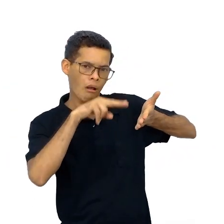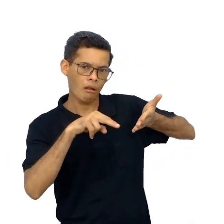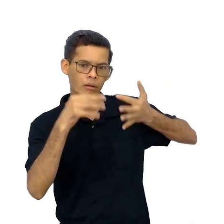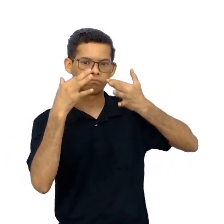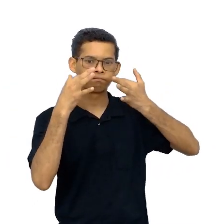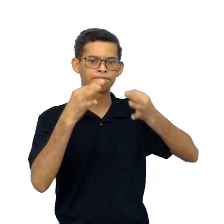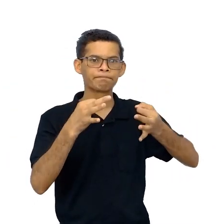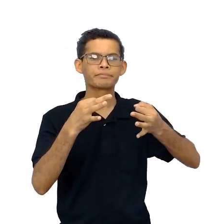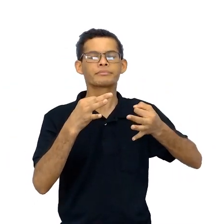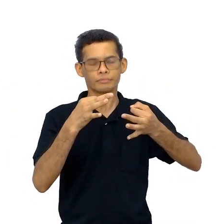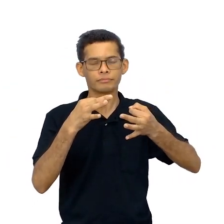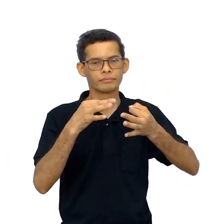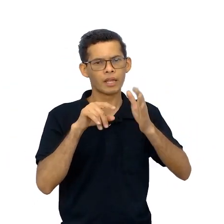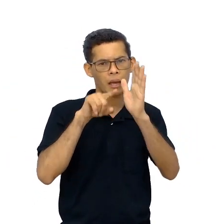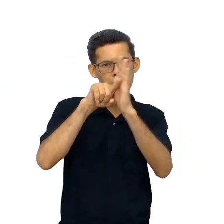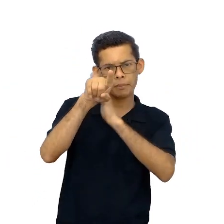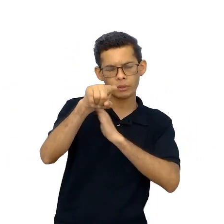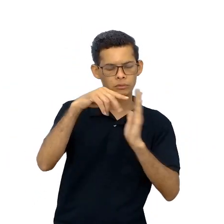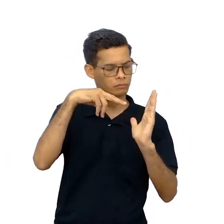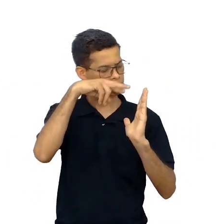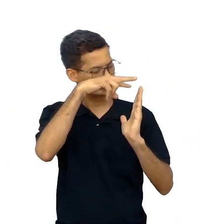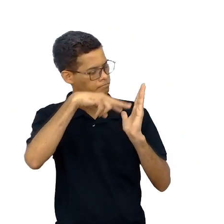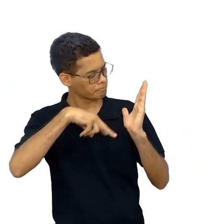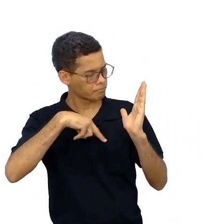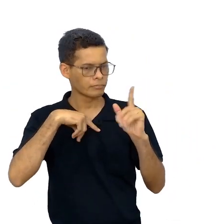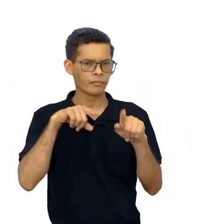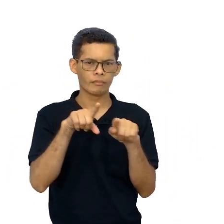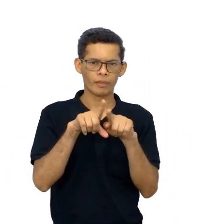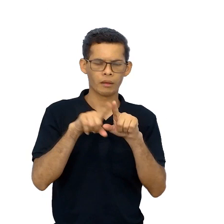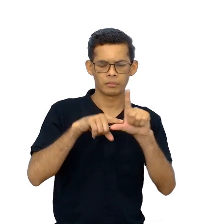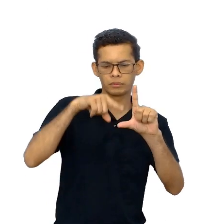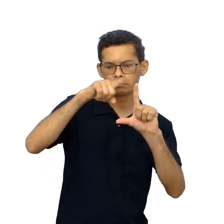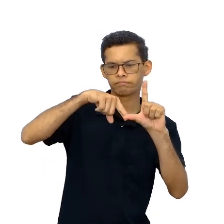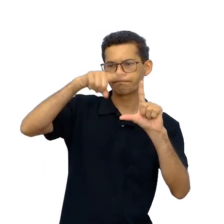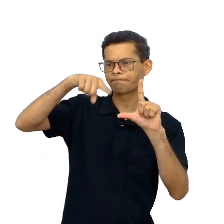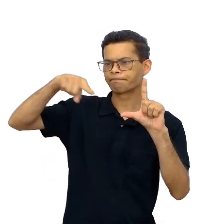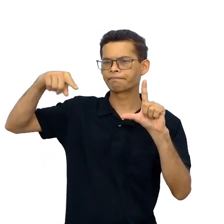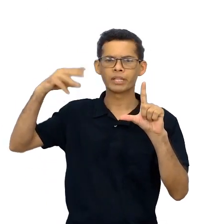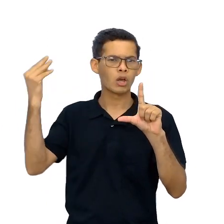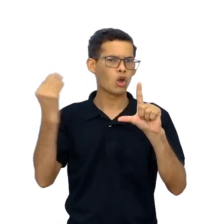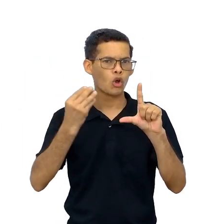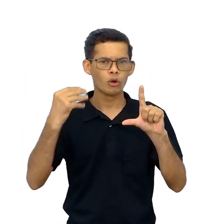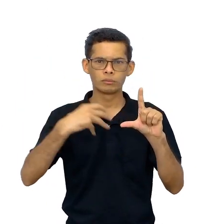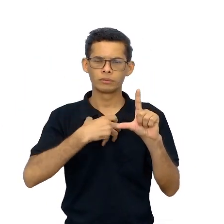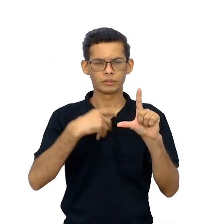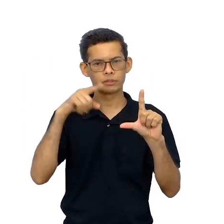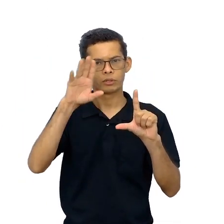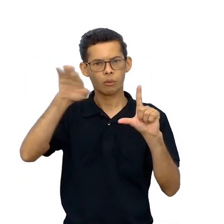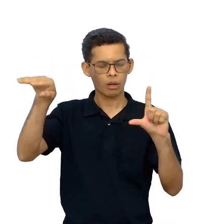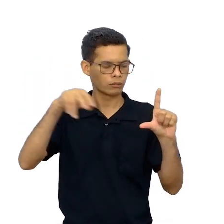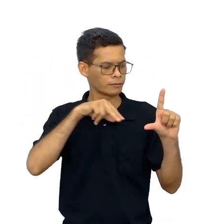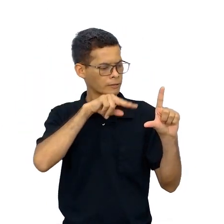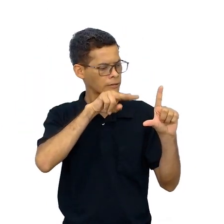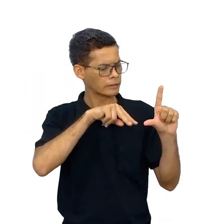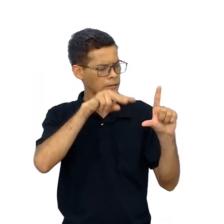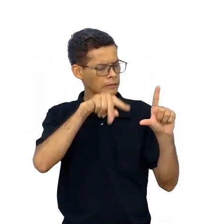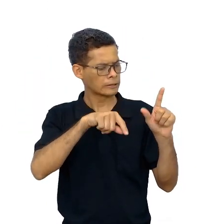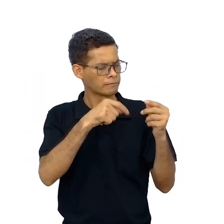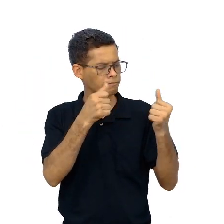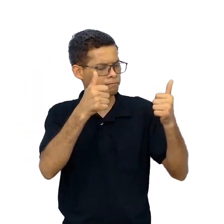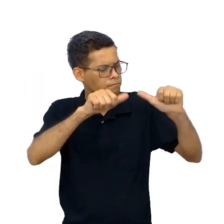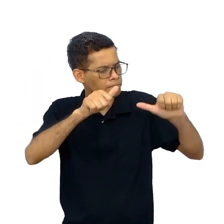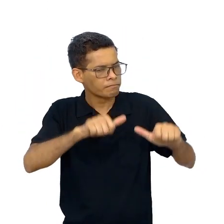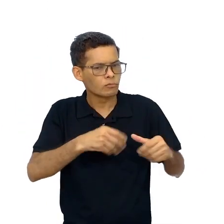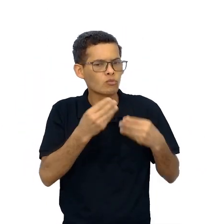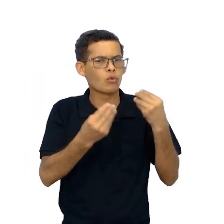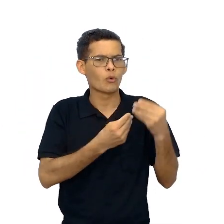pergunta, né, que ele analise esse gráfico, que ele saiba fazer essa análise de gráfico. Então, é